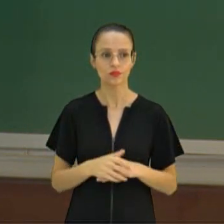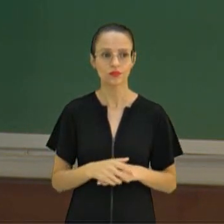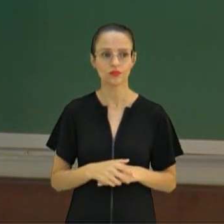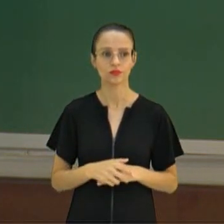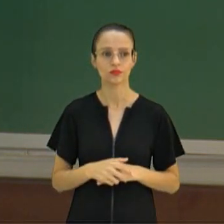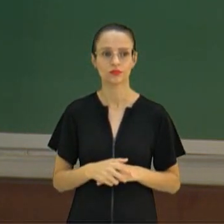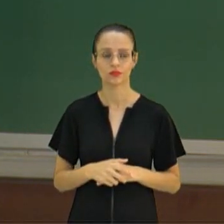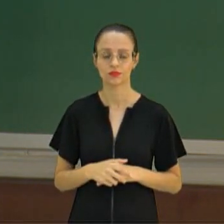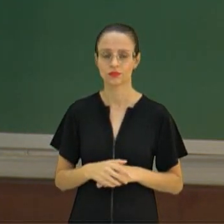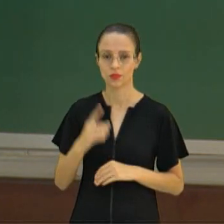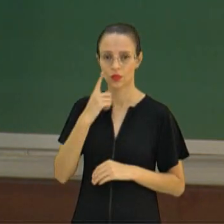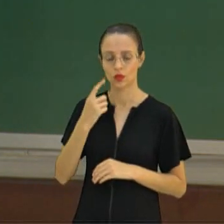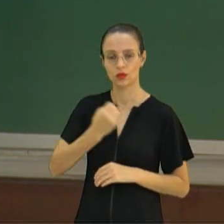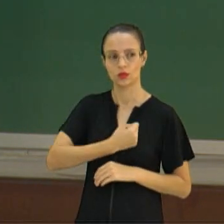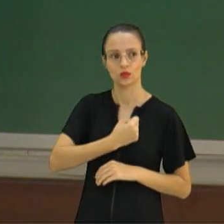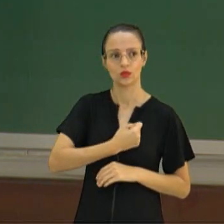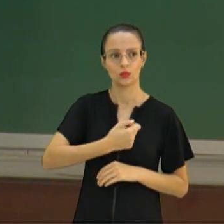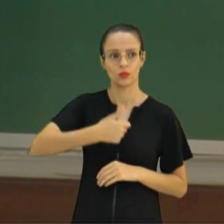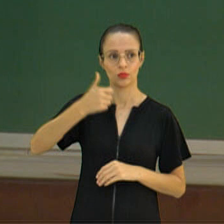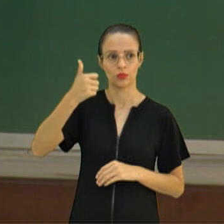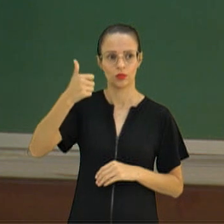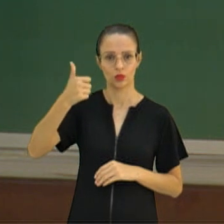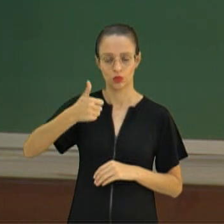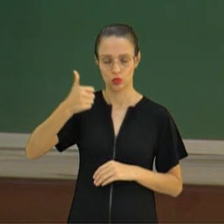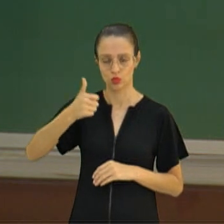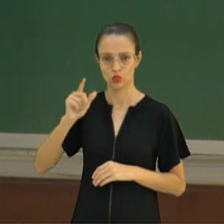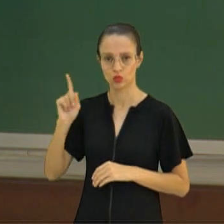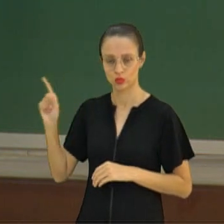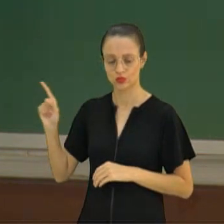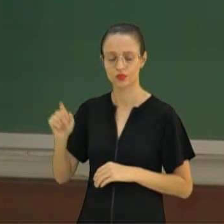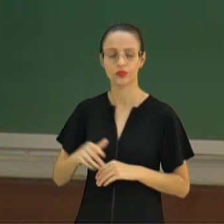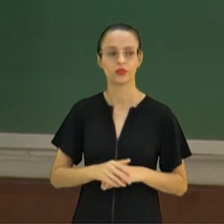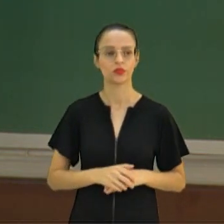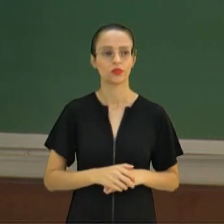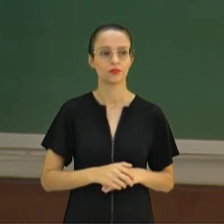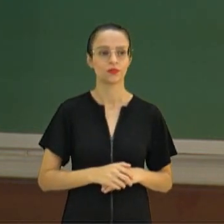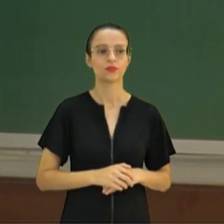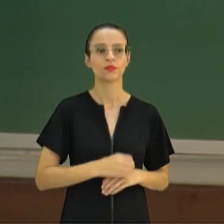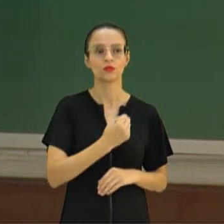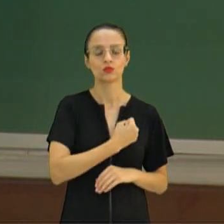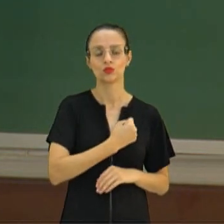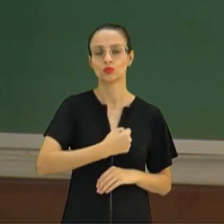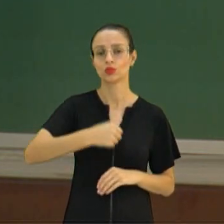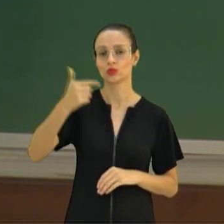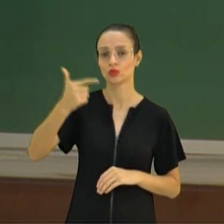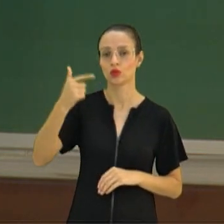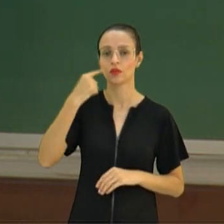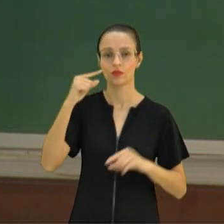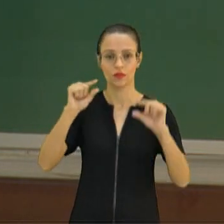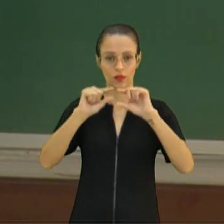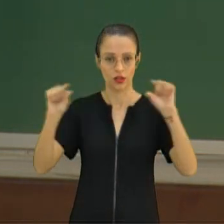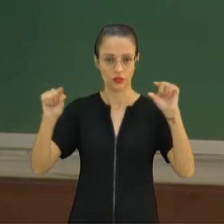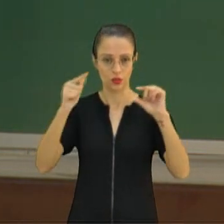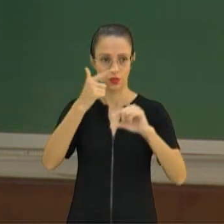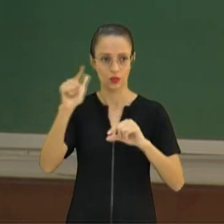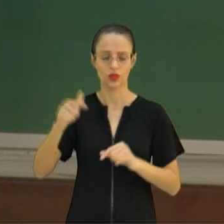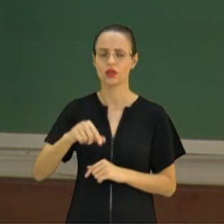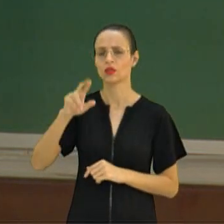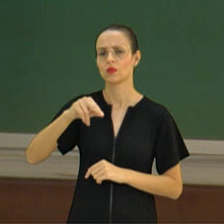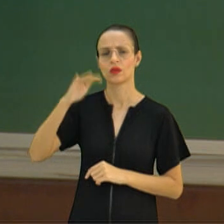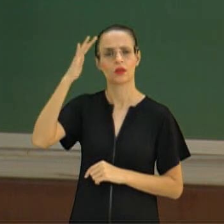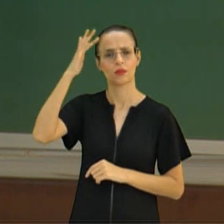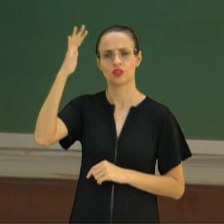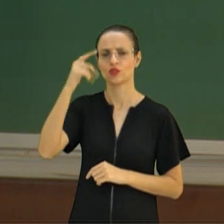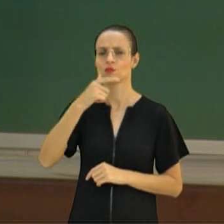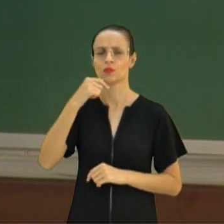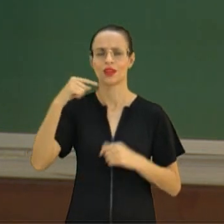essas linguagens sempre me encantaram, a frase do exercício anterior, do quiz, e uma nova frase. Nunca tinha imaginado um